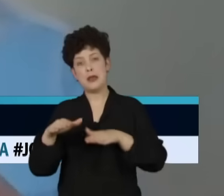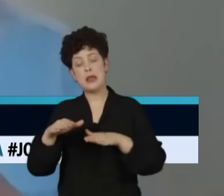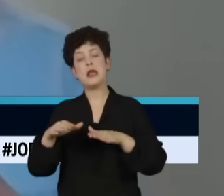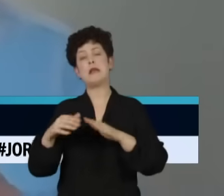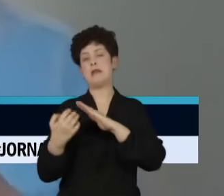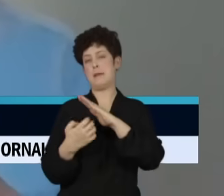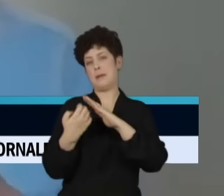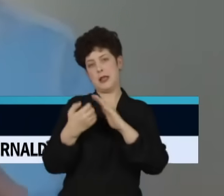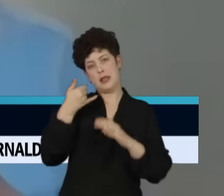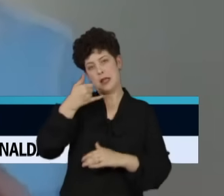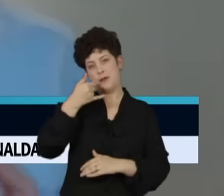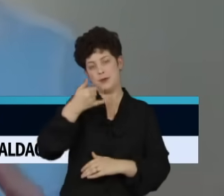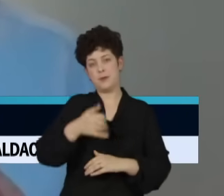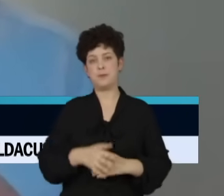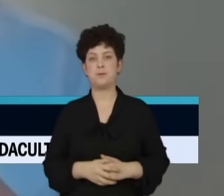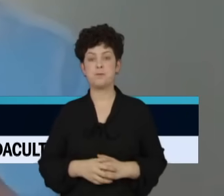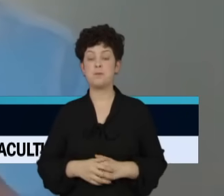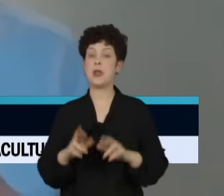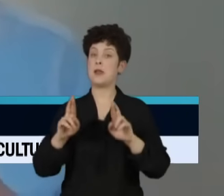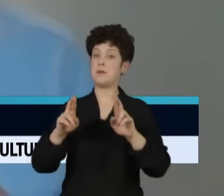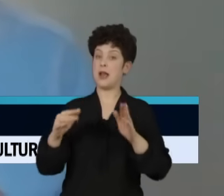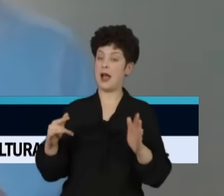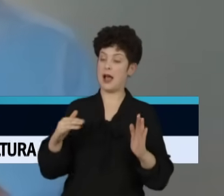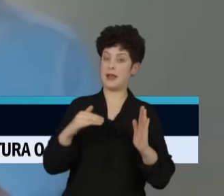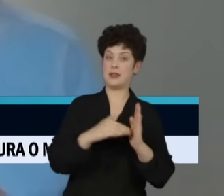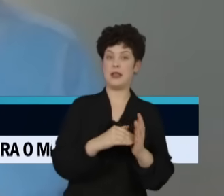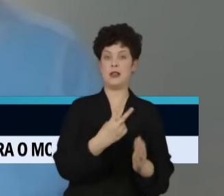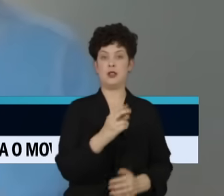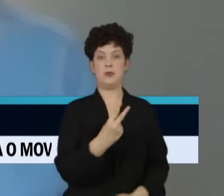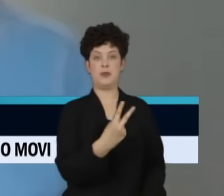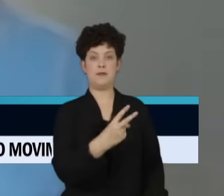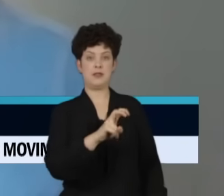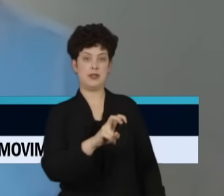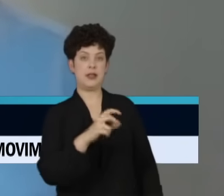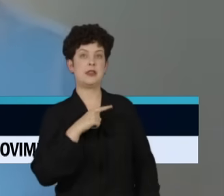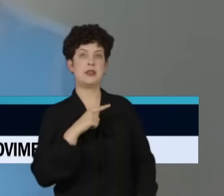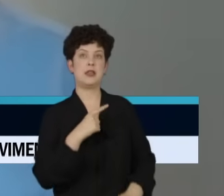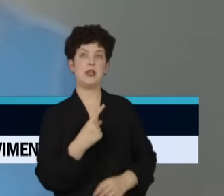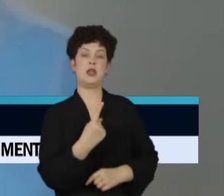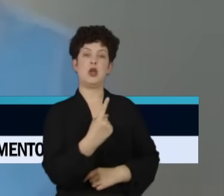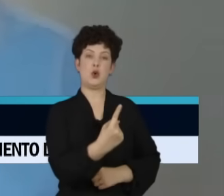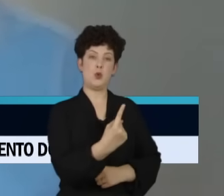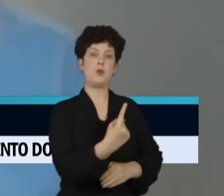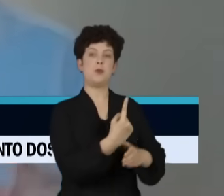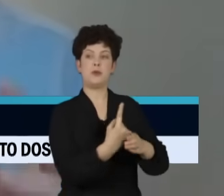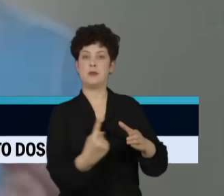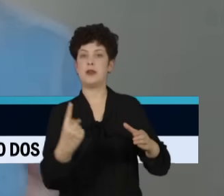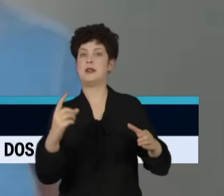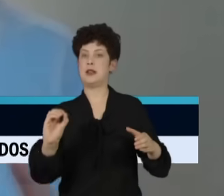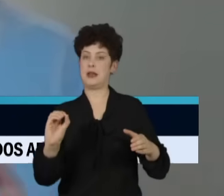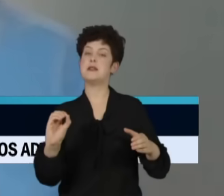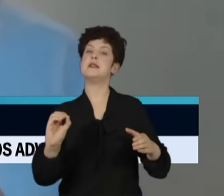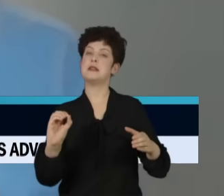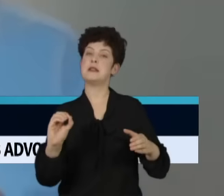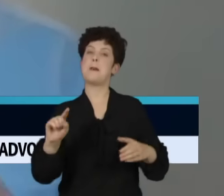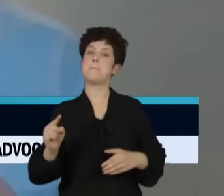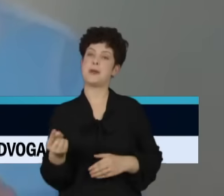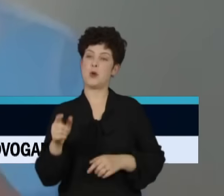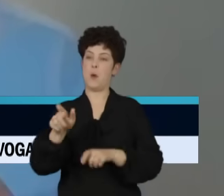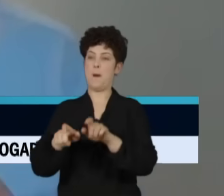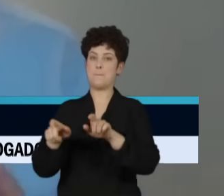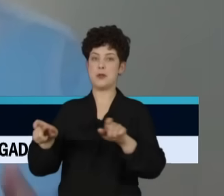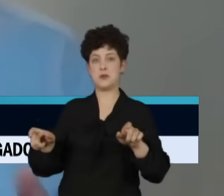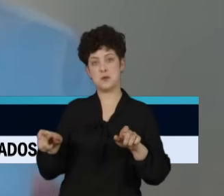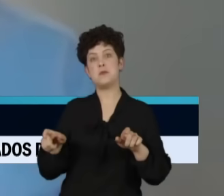nossa perspectiva, né, é que até 2025 tenhamos uma antena para cada 10.000 1 habitantes. Isso é do ponto de vista